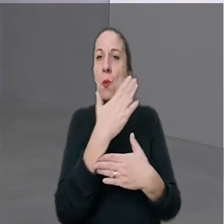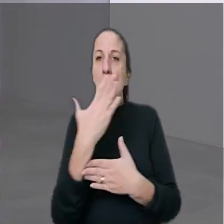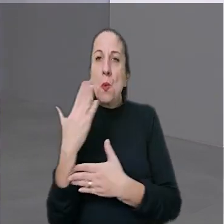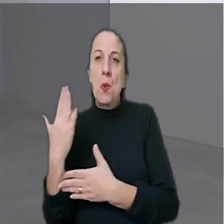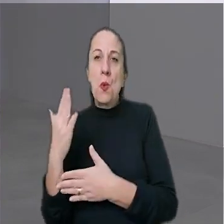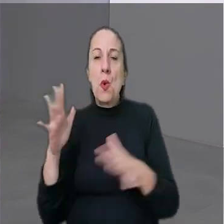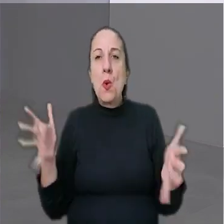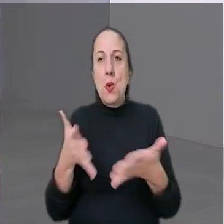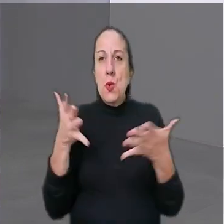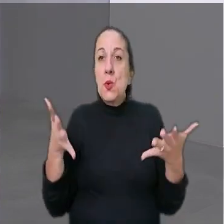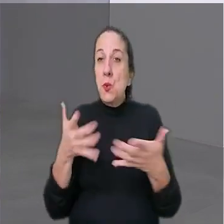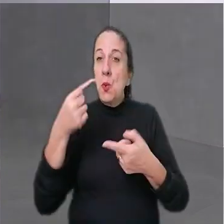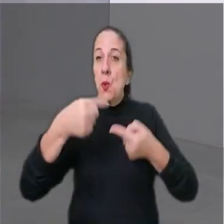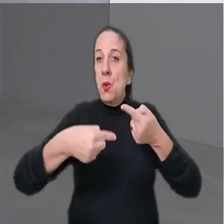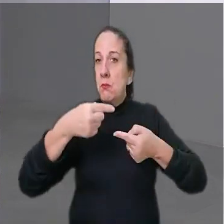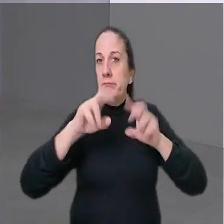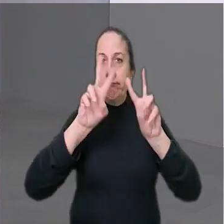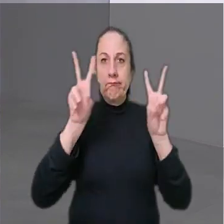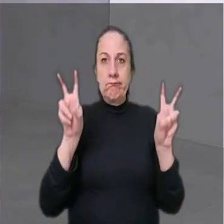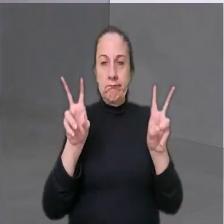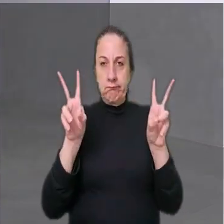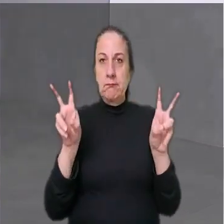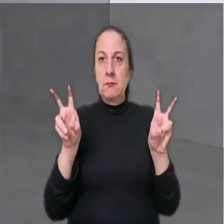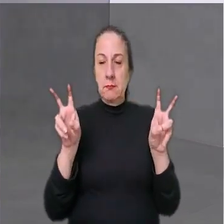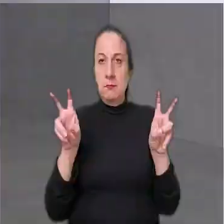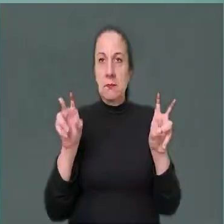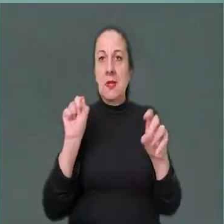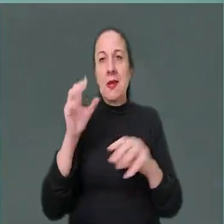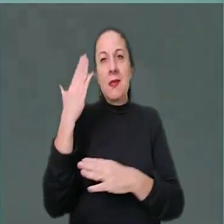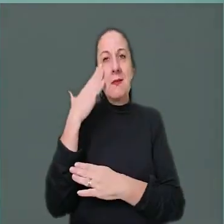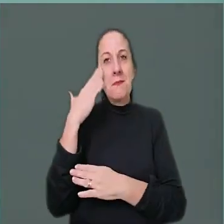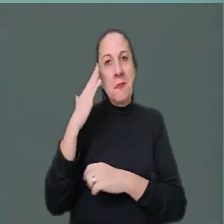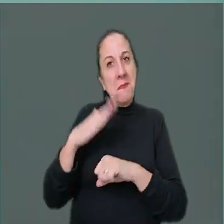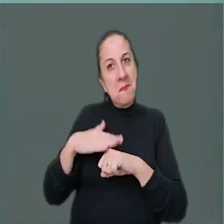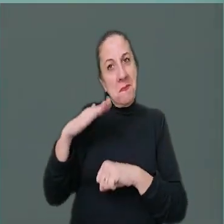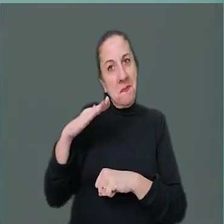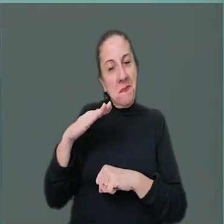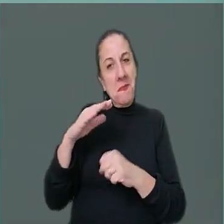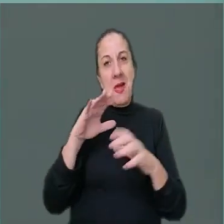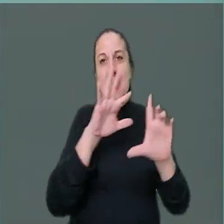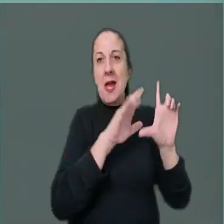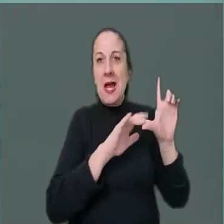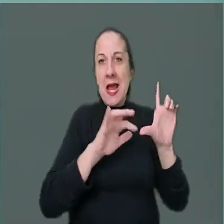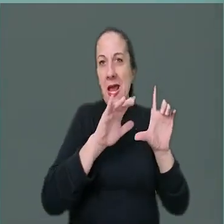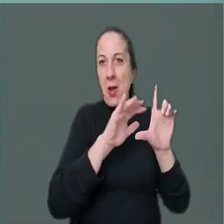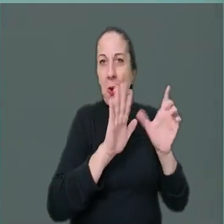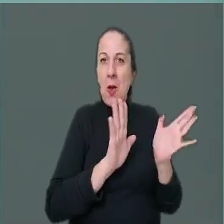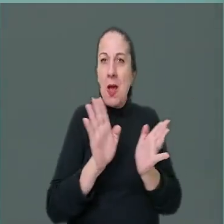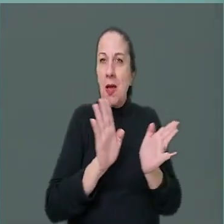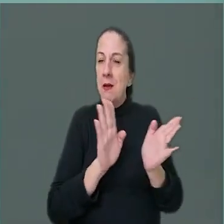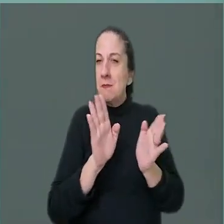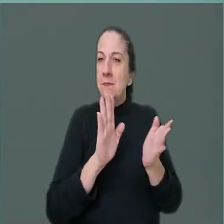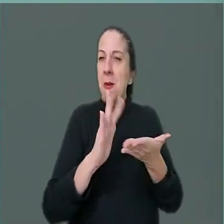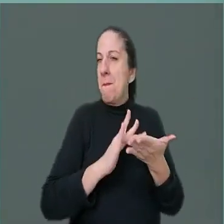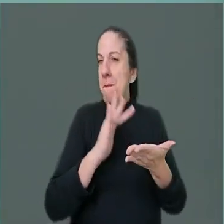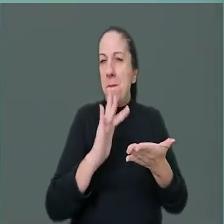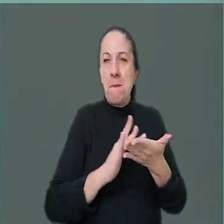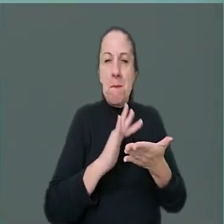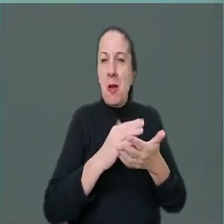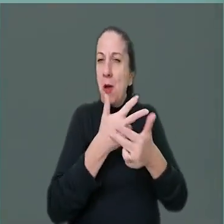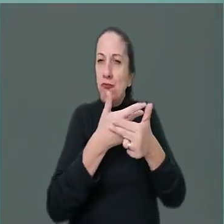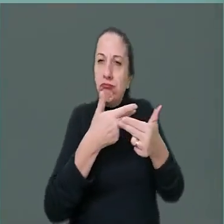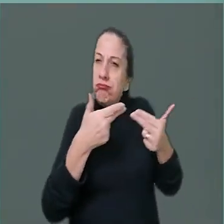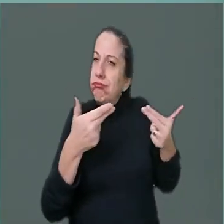a bibliografia estimula o debate sobre o assunto. Quer saber mais? Pelo QR Code você acessa a página com